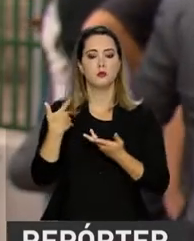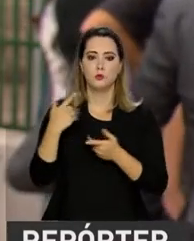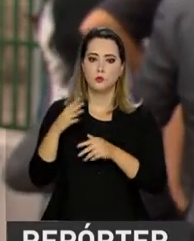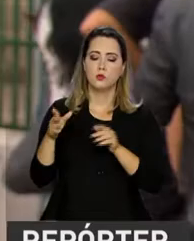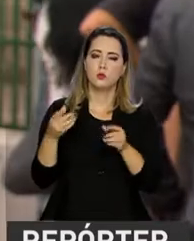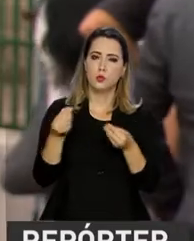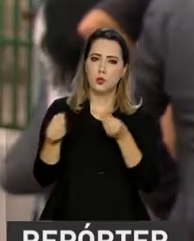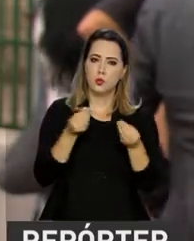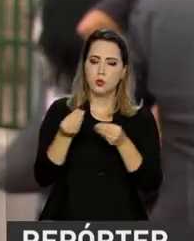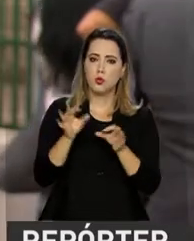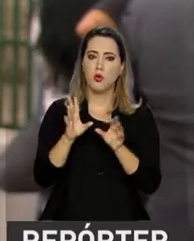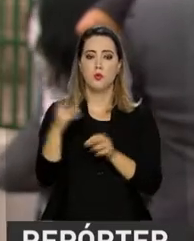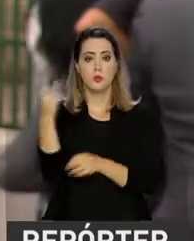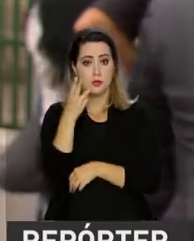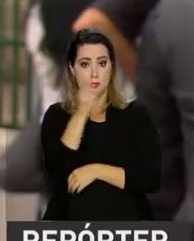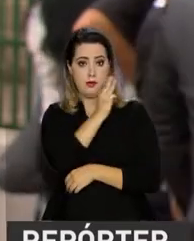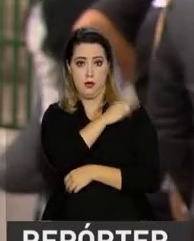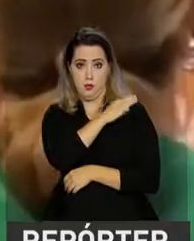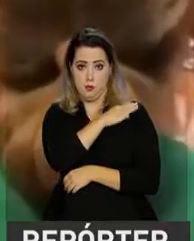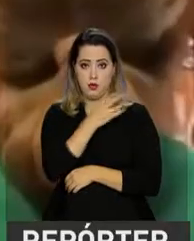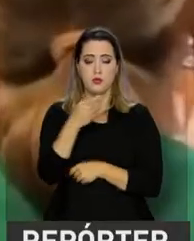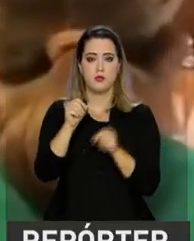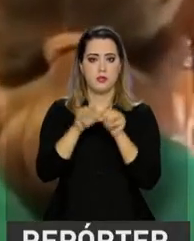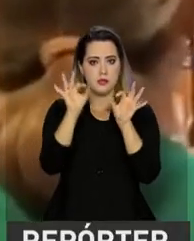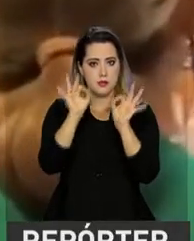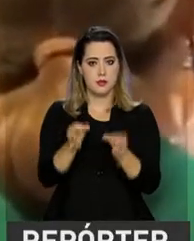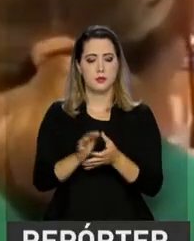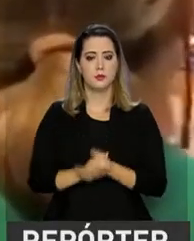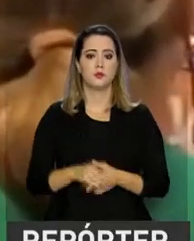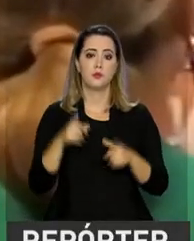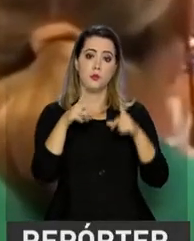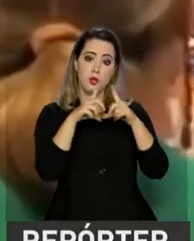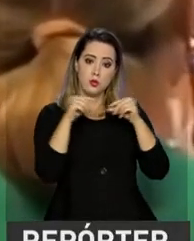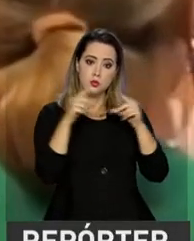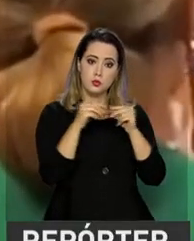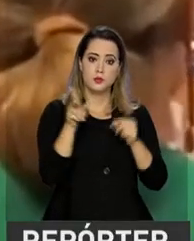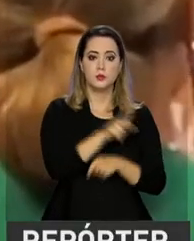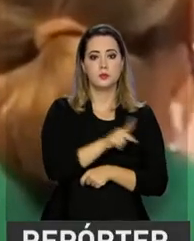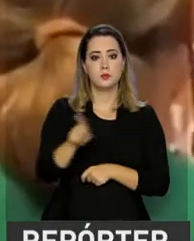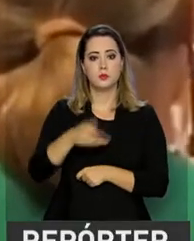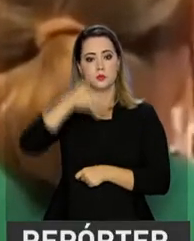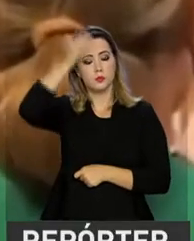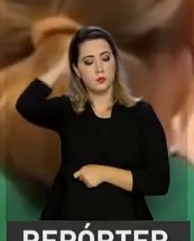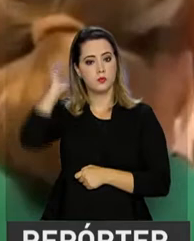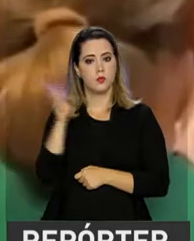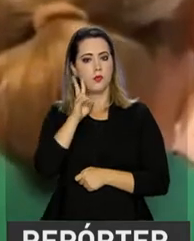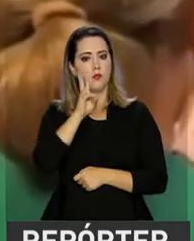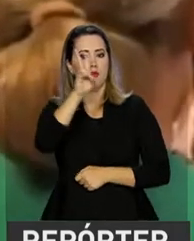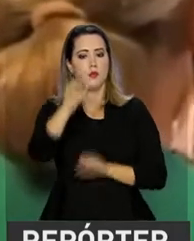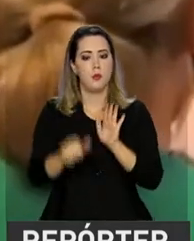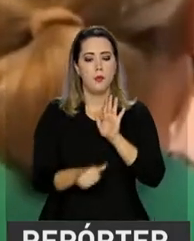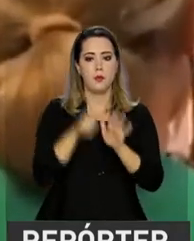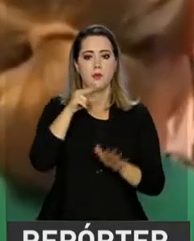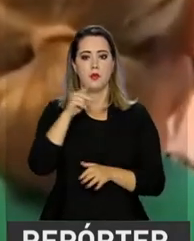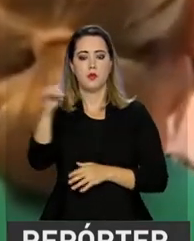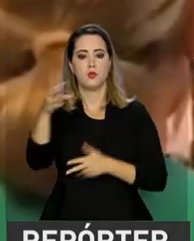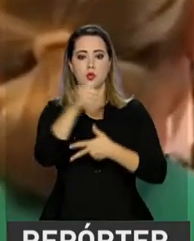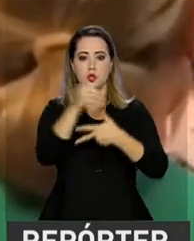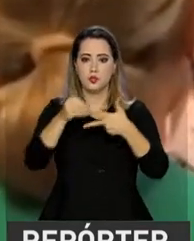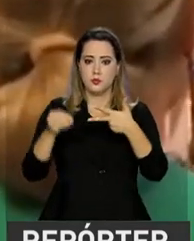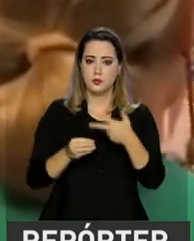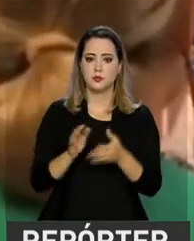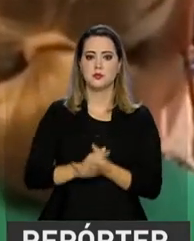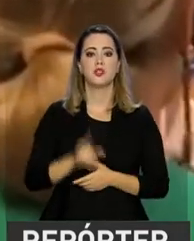fazer realmente sério no terceiro ano do ensino médio de brasília o presidente michel temer acompanhou o primeiro dia do enem é um dos